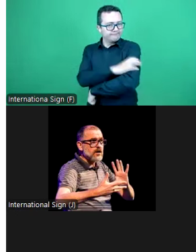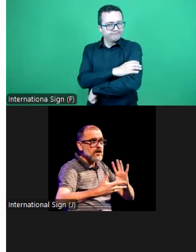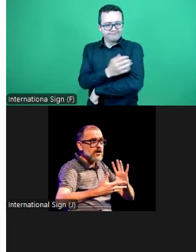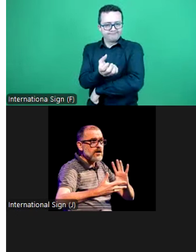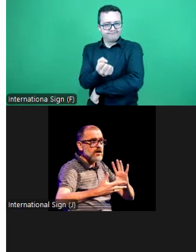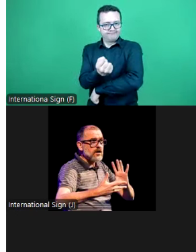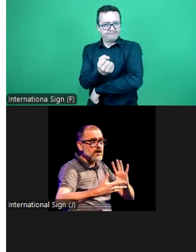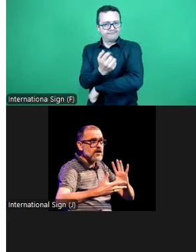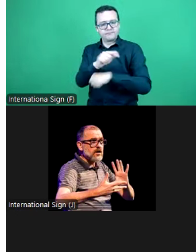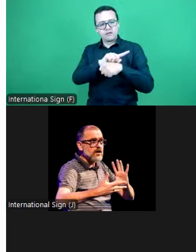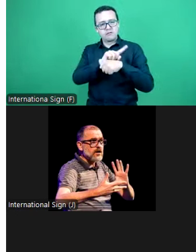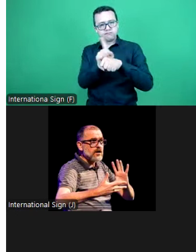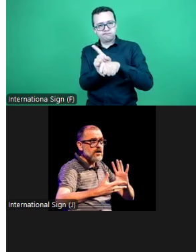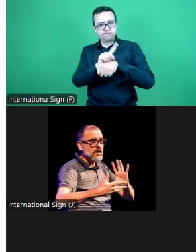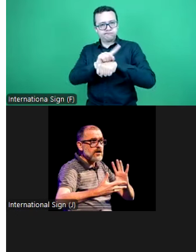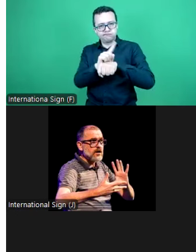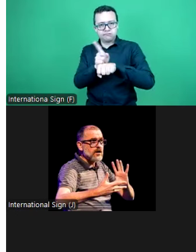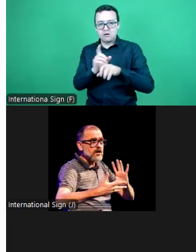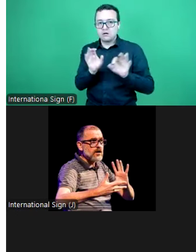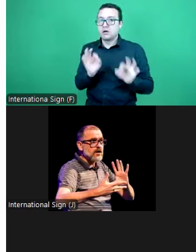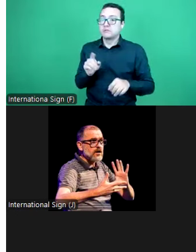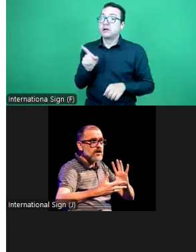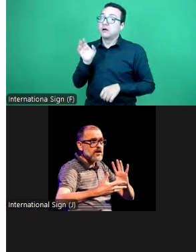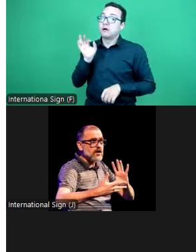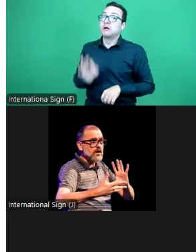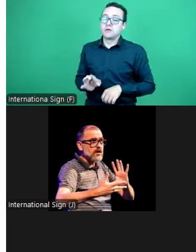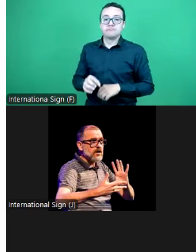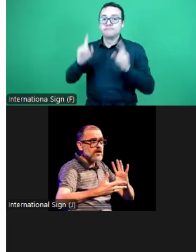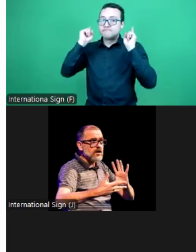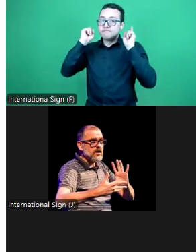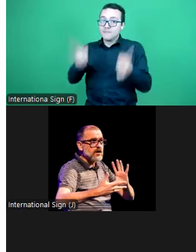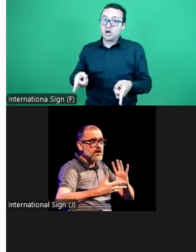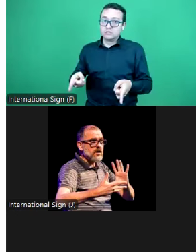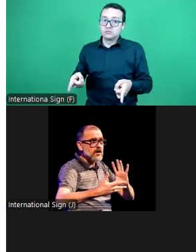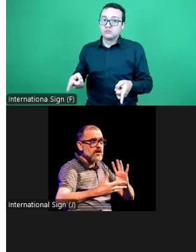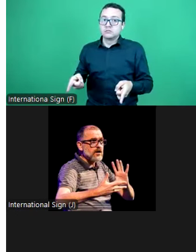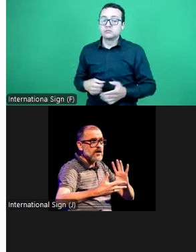Então, em temas de coleta de pressão arterial.